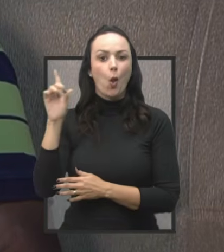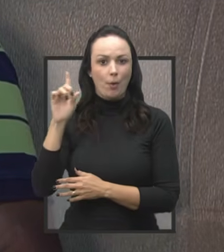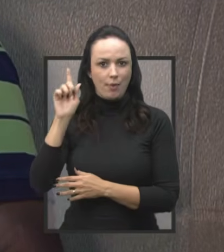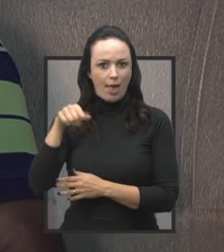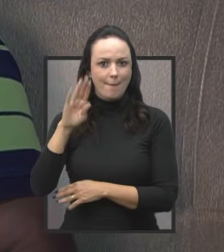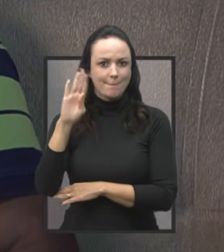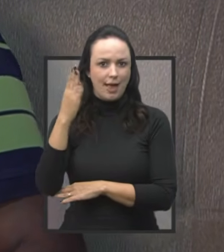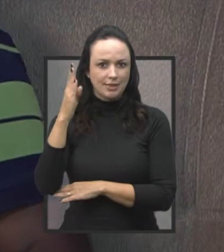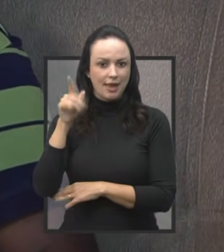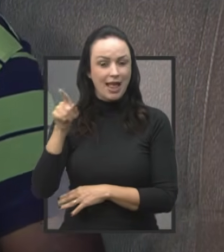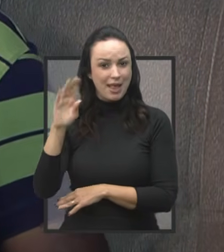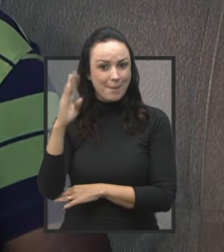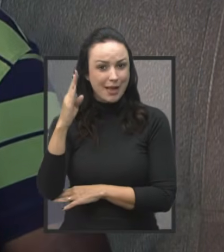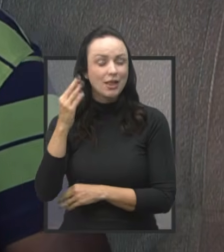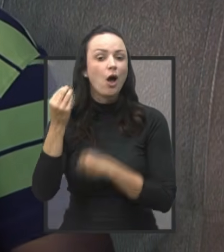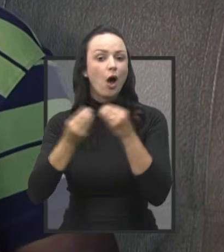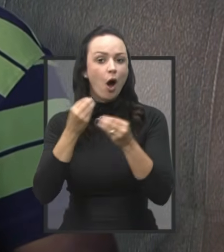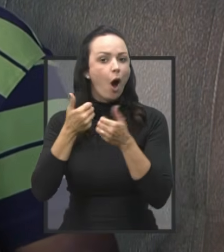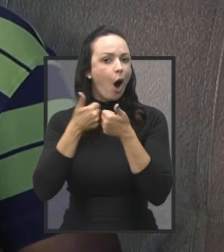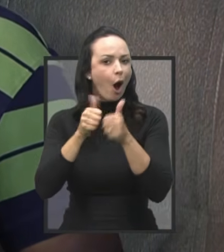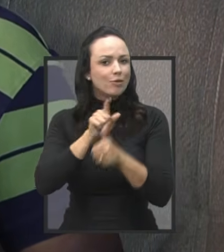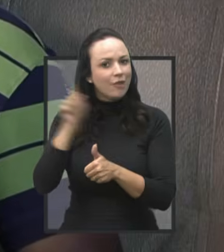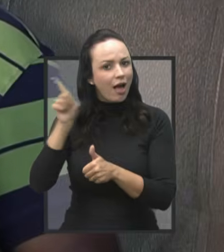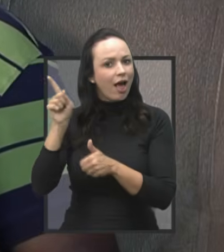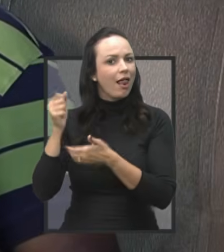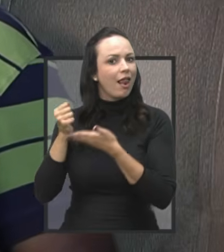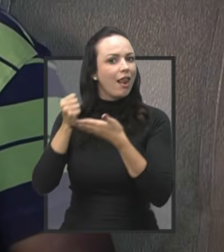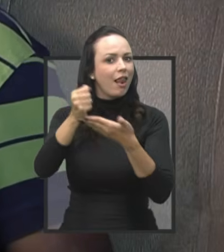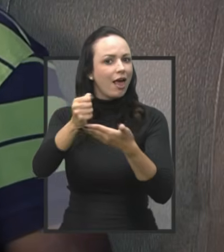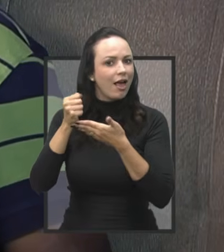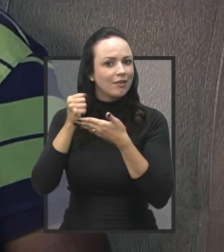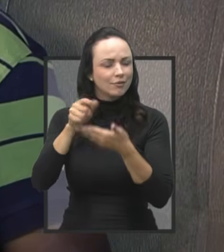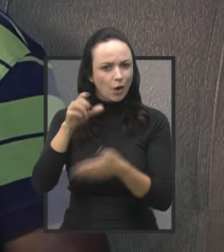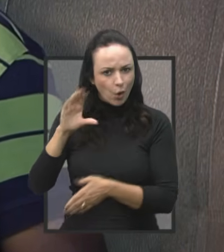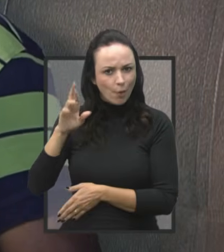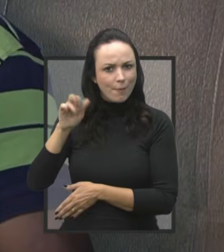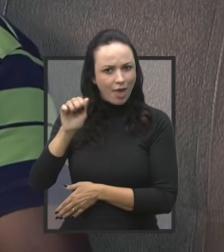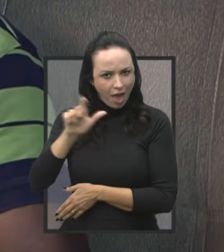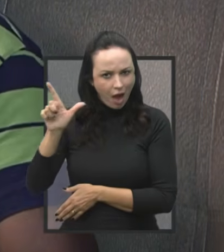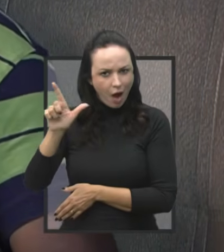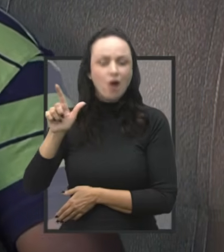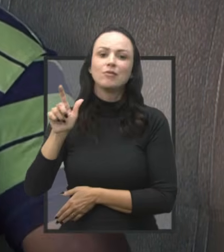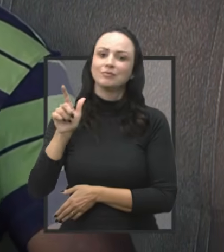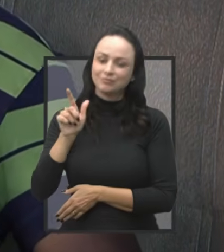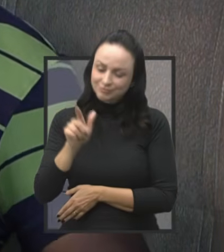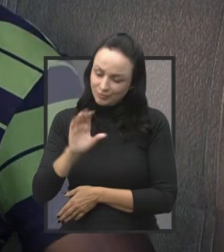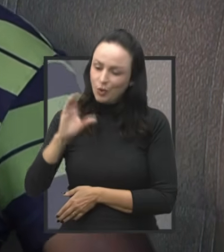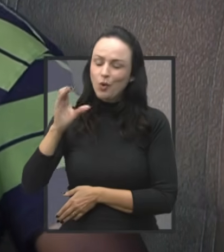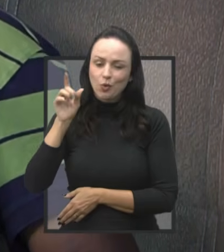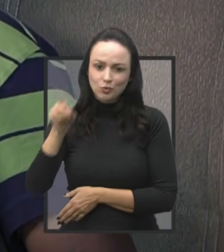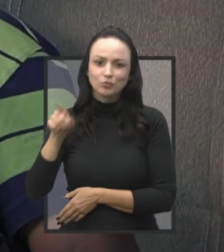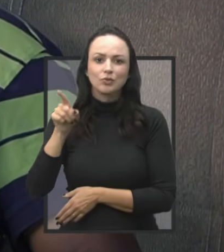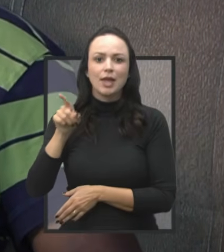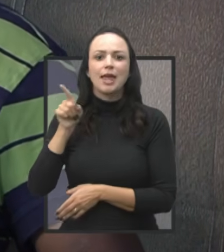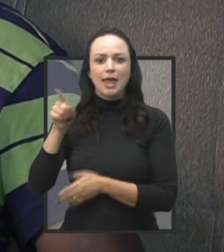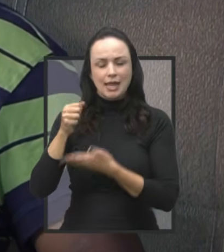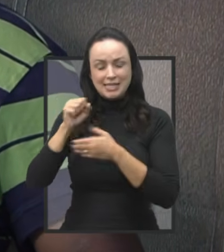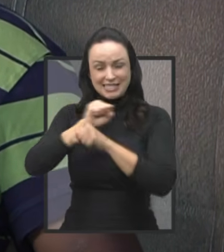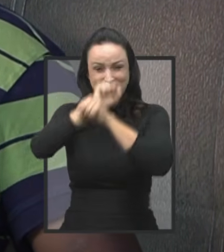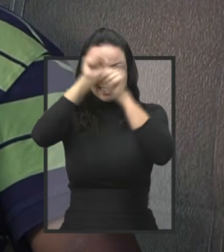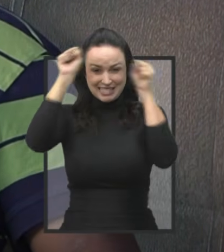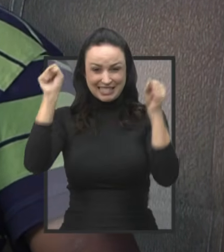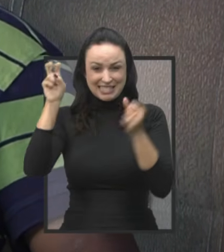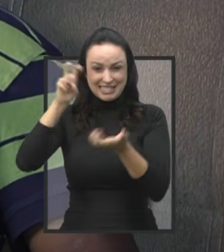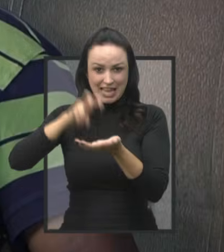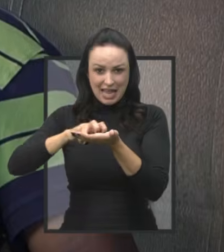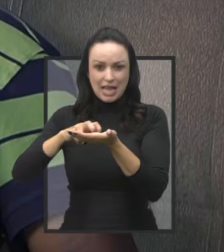madeira, né? Aquela madeira lá veio tudo no ônibus. Do Clube Real? Do clube, ele trazia os pedreiros